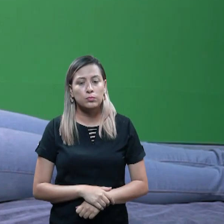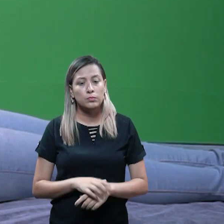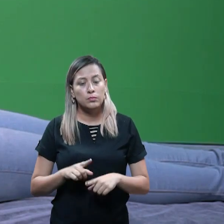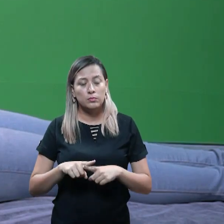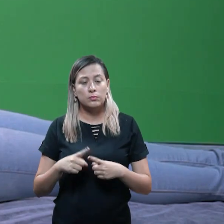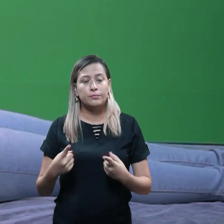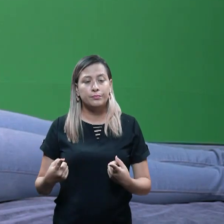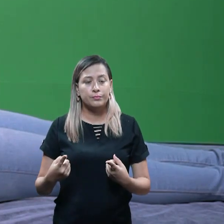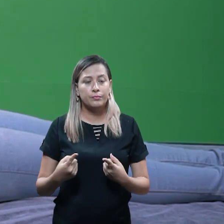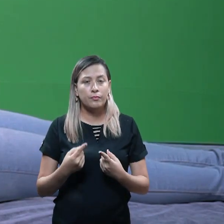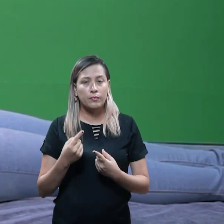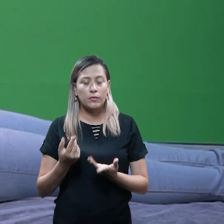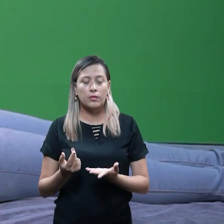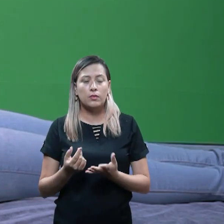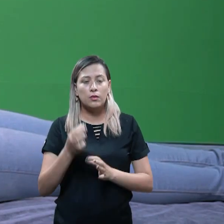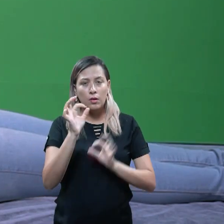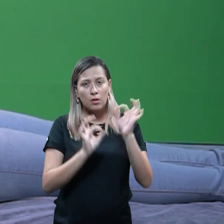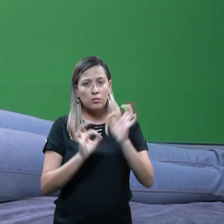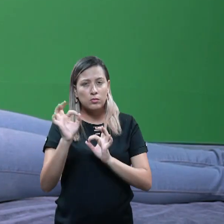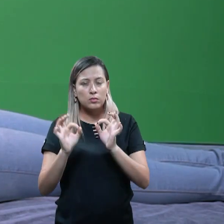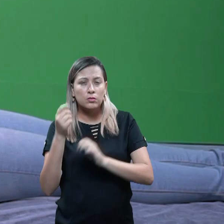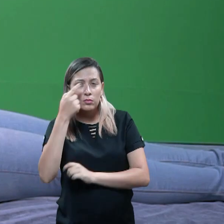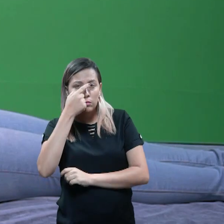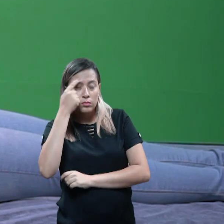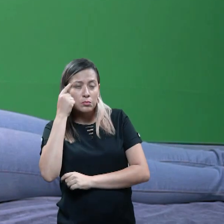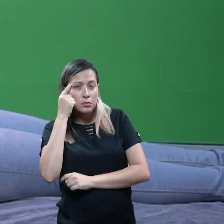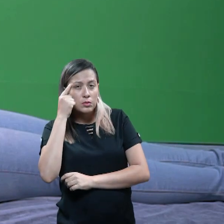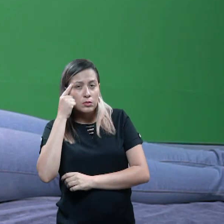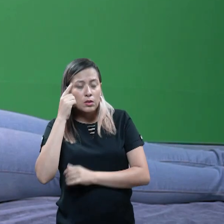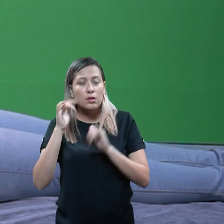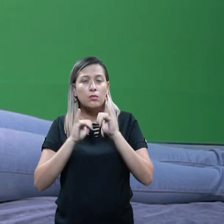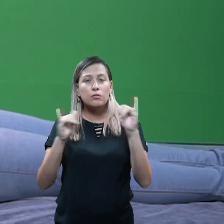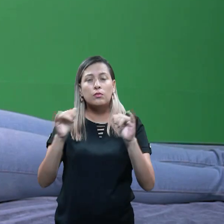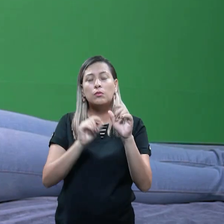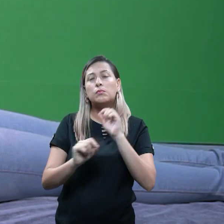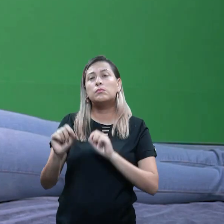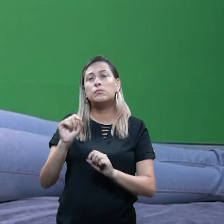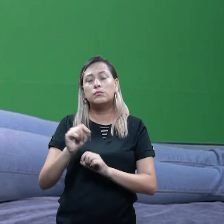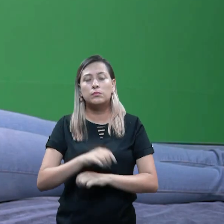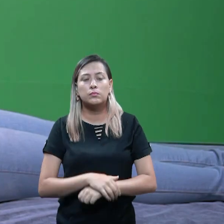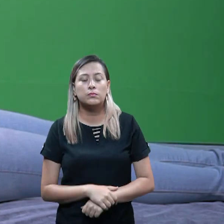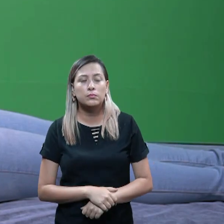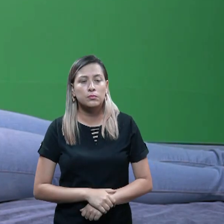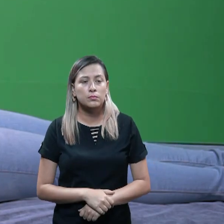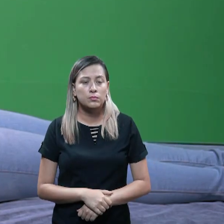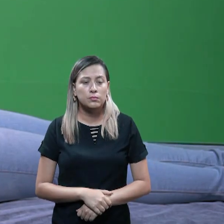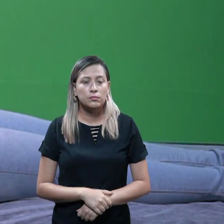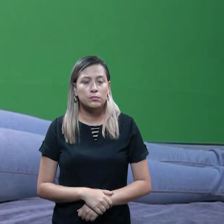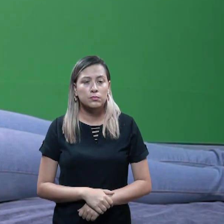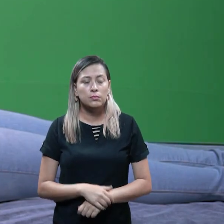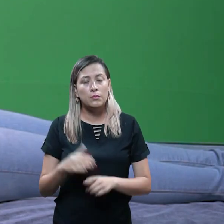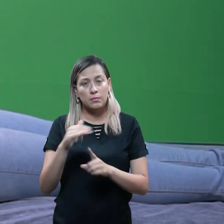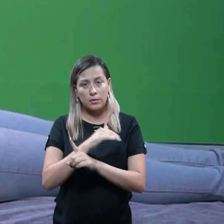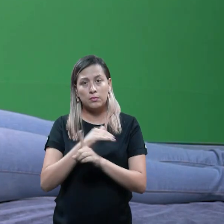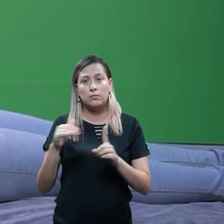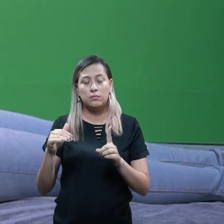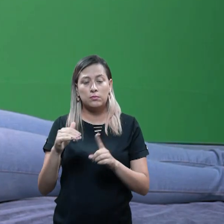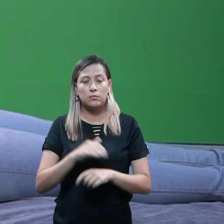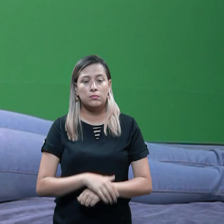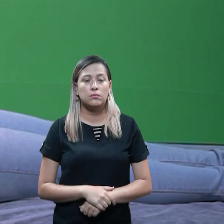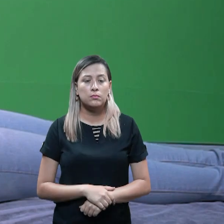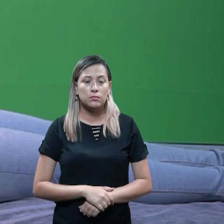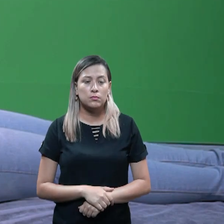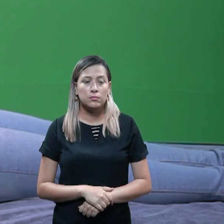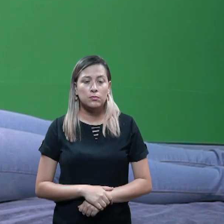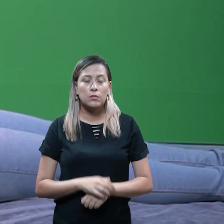Normalmente, o designer diz para a gente fazer o seguinte, colocar a metade